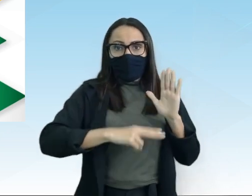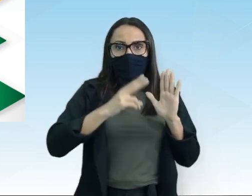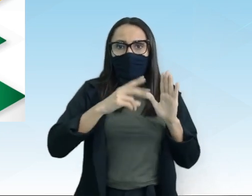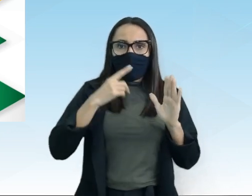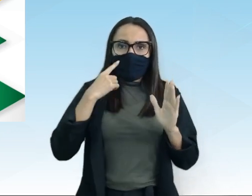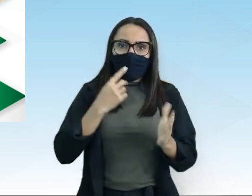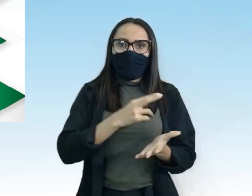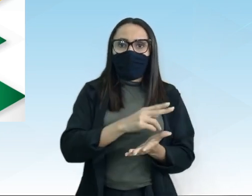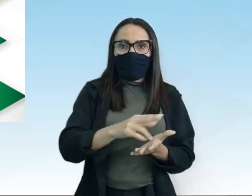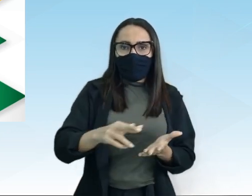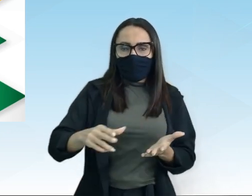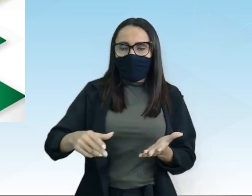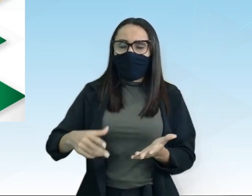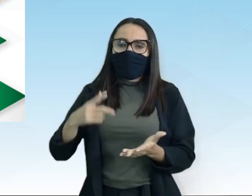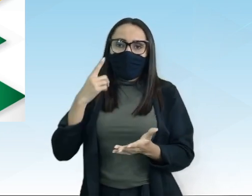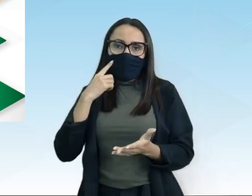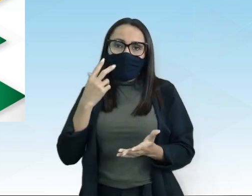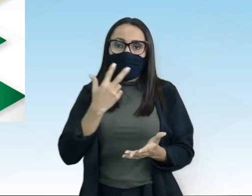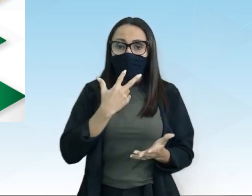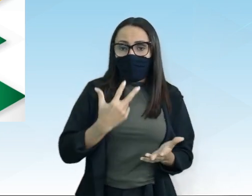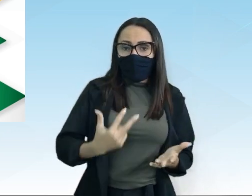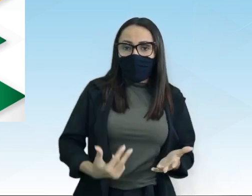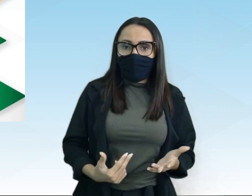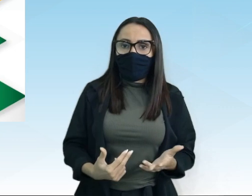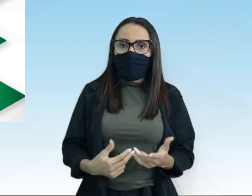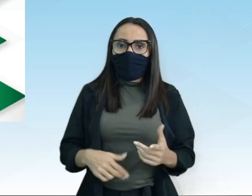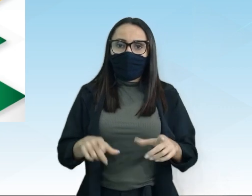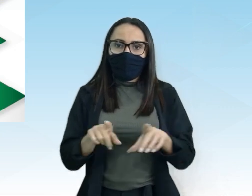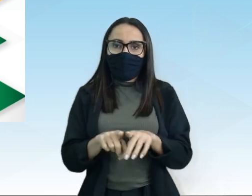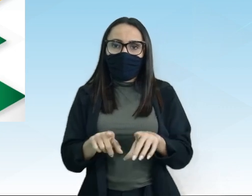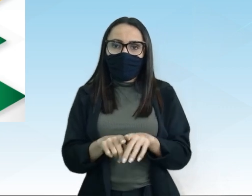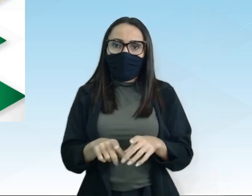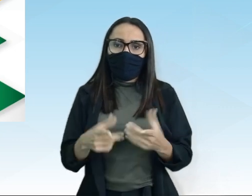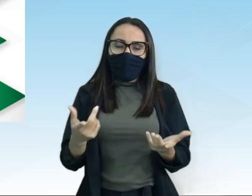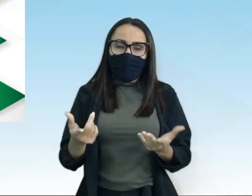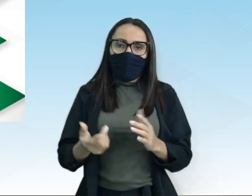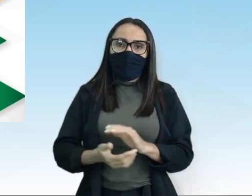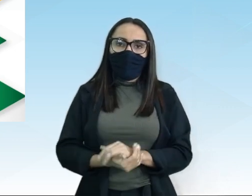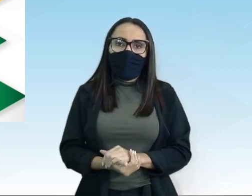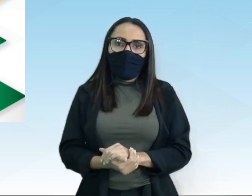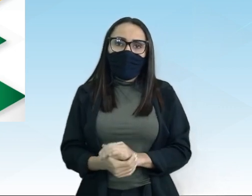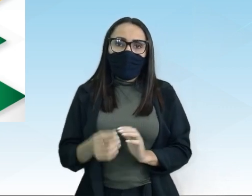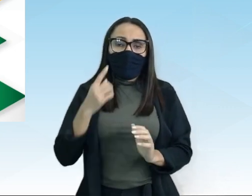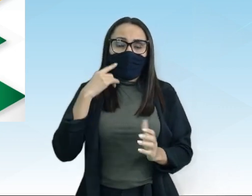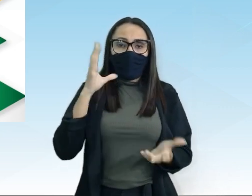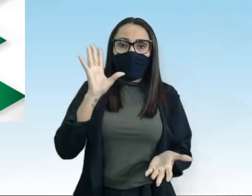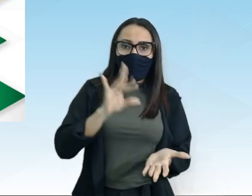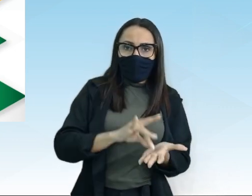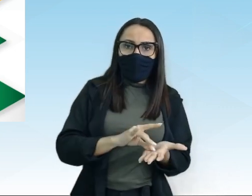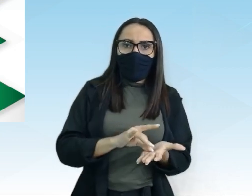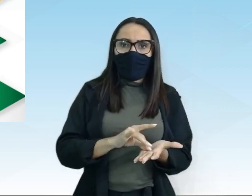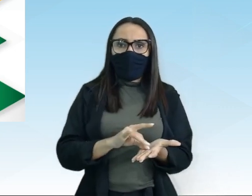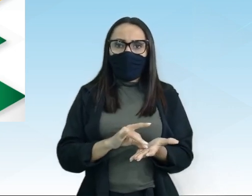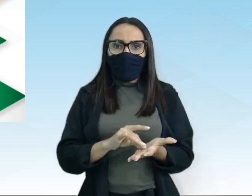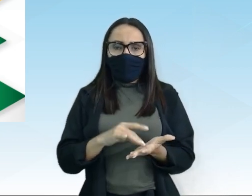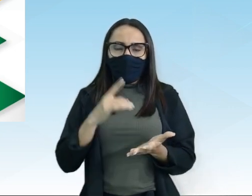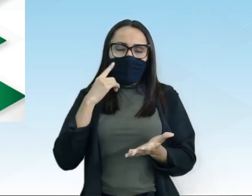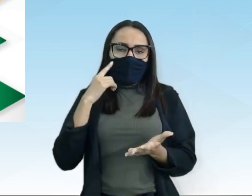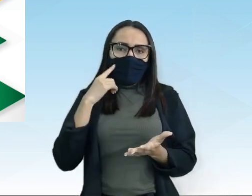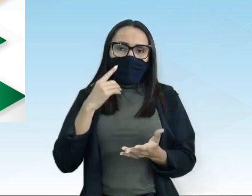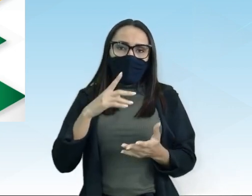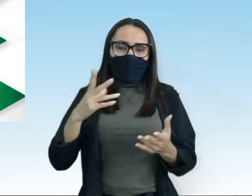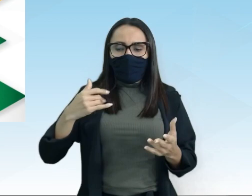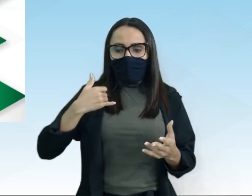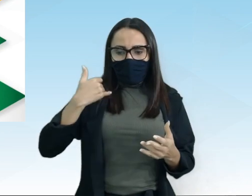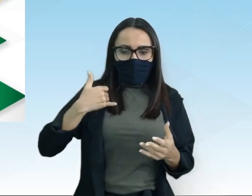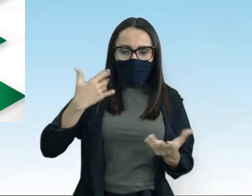existem variações da língua, né? A língua e as suas variações, as suas realizações, que elas marcam a questão da